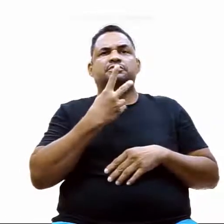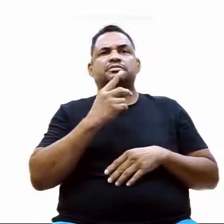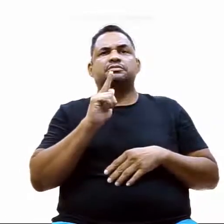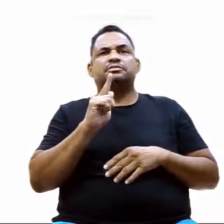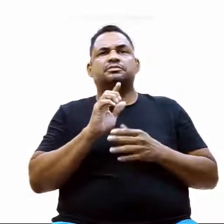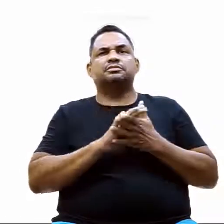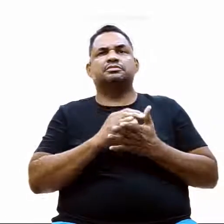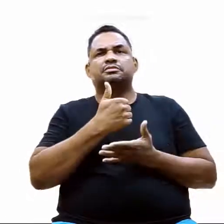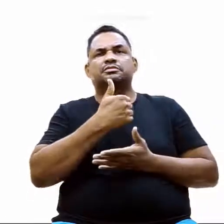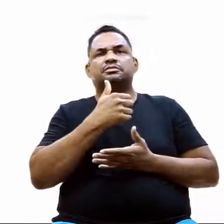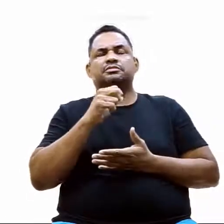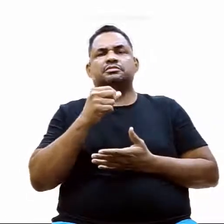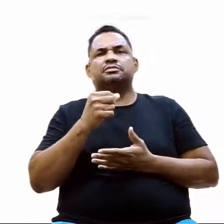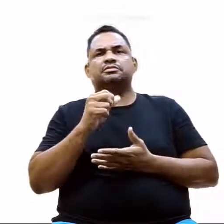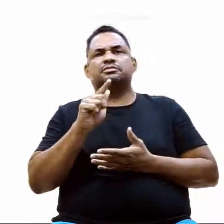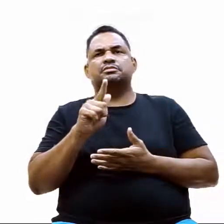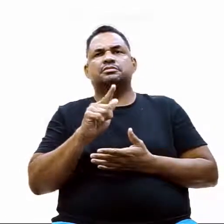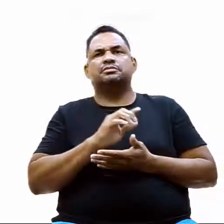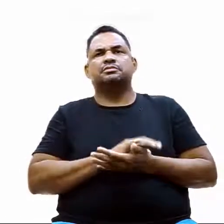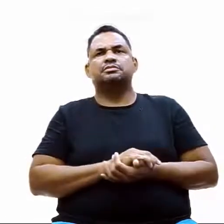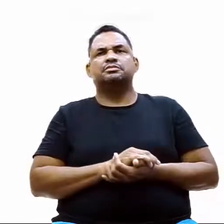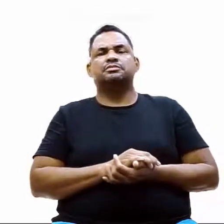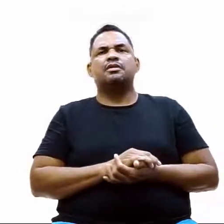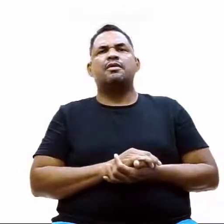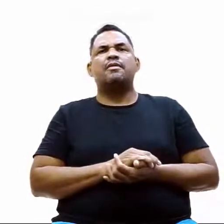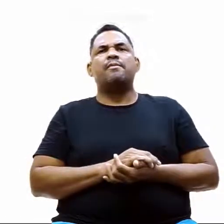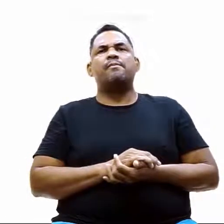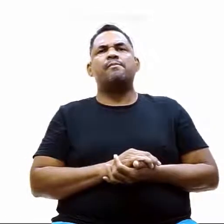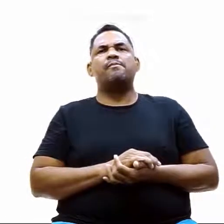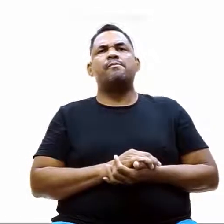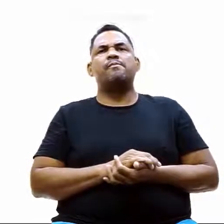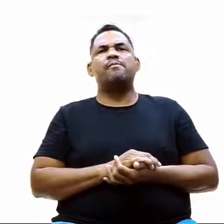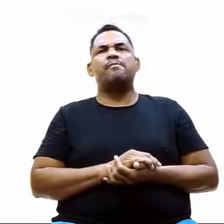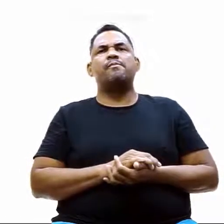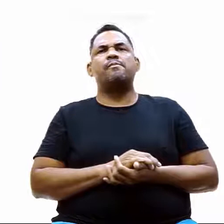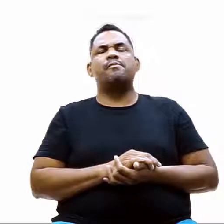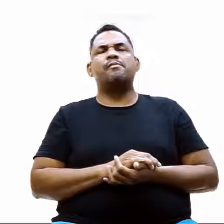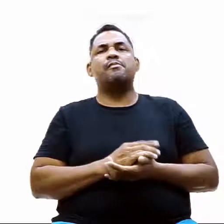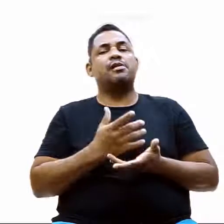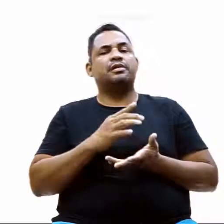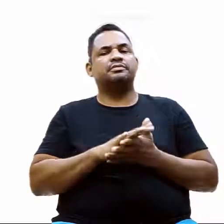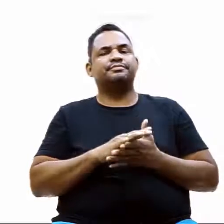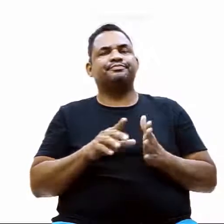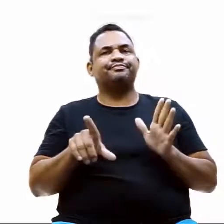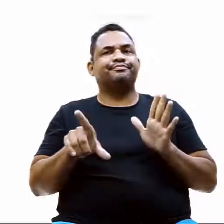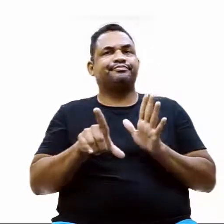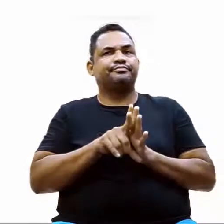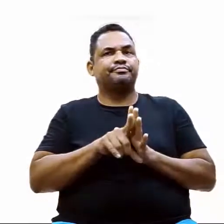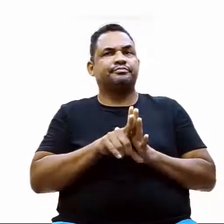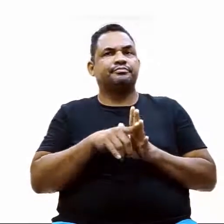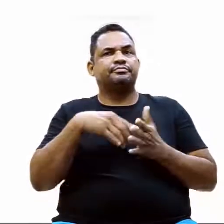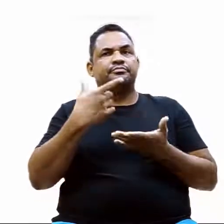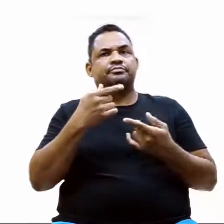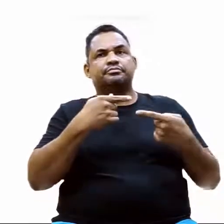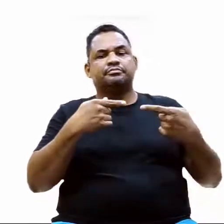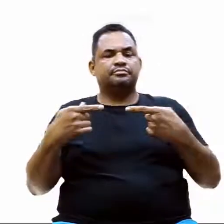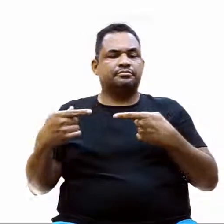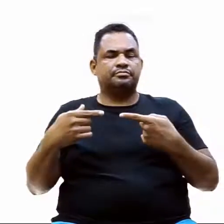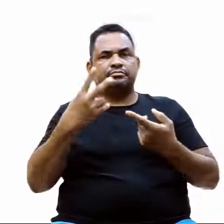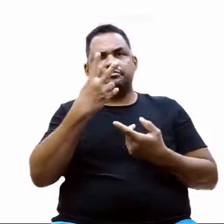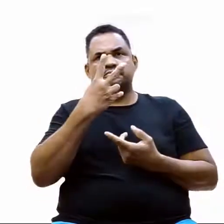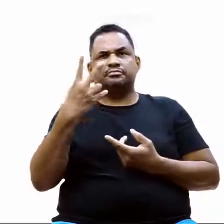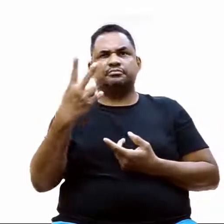hidrogênio, 16 de oxigênio. Atendendo à lei de Proust, vamos relacionar o hidrogênio com o oxigênio?